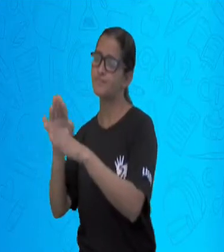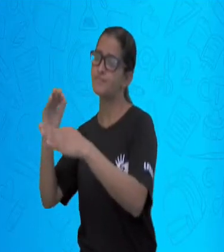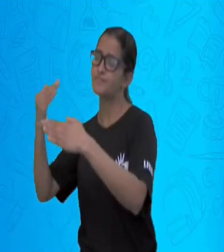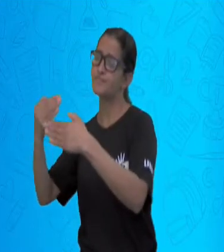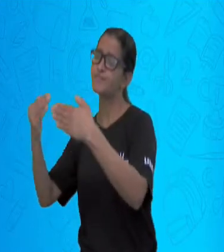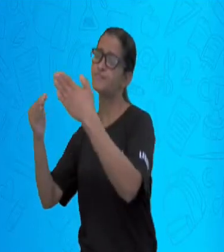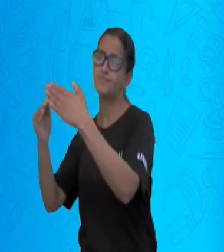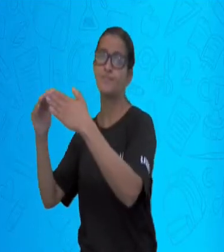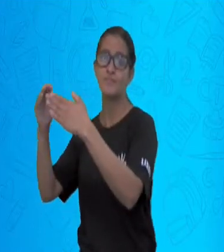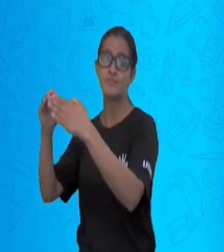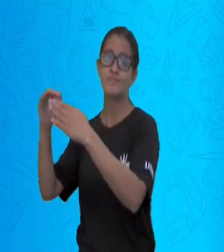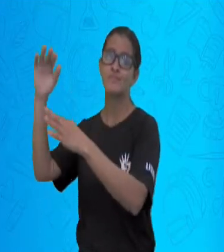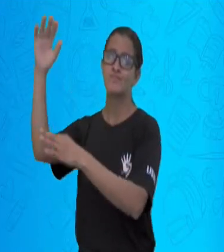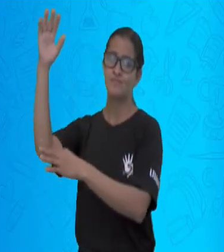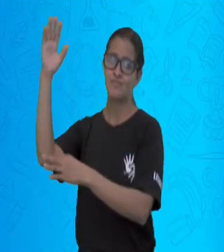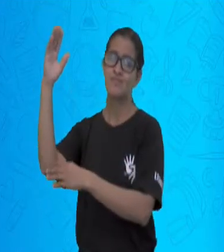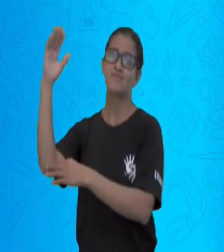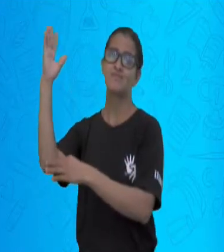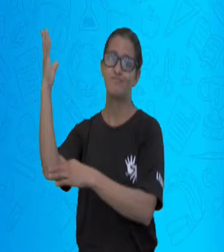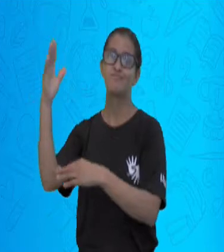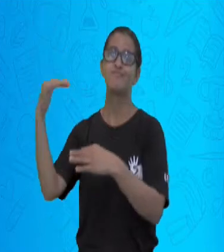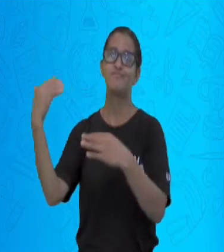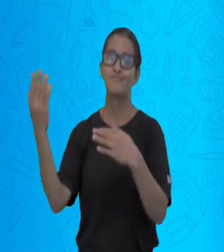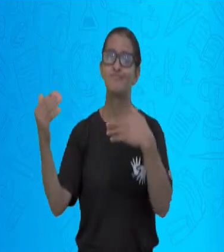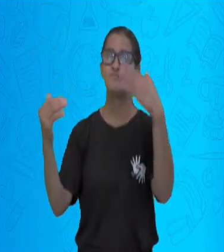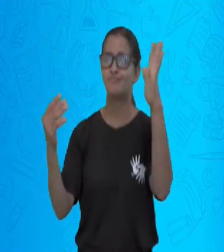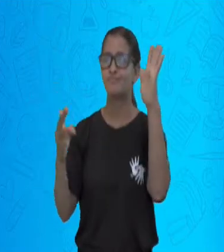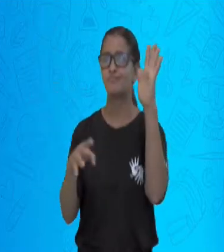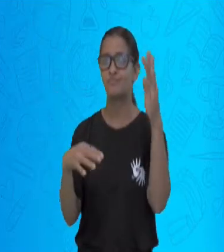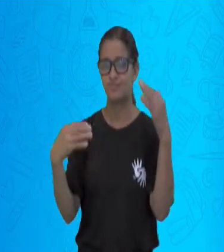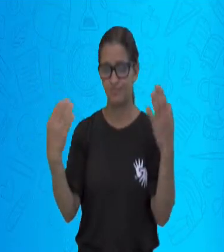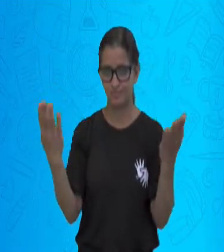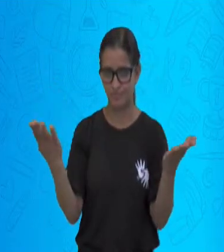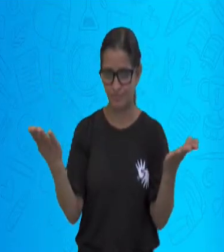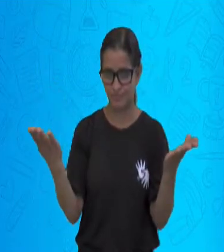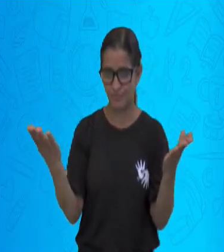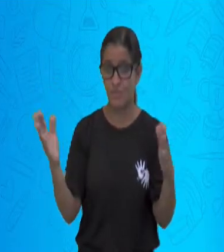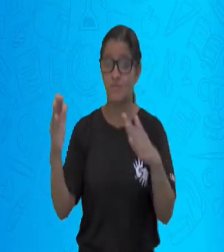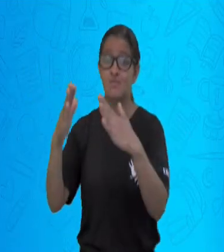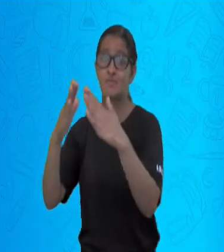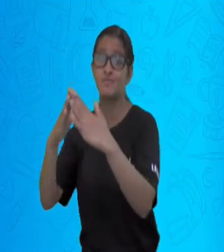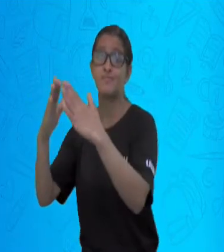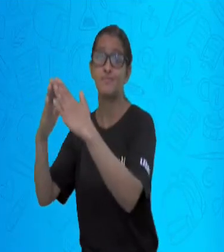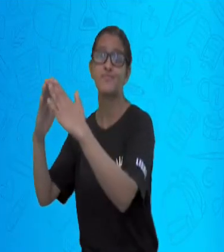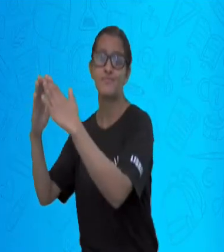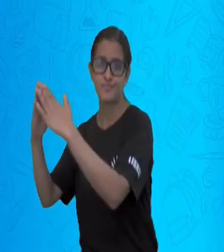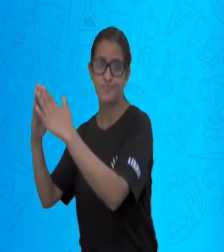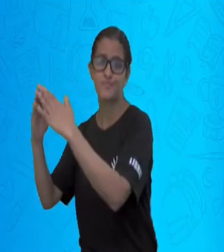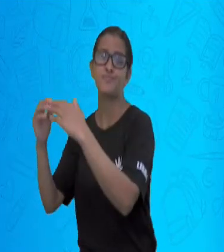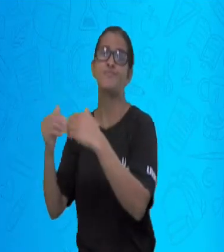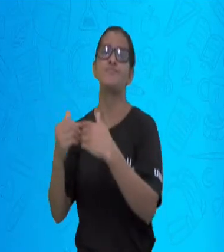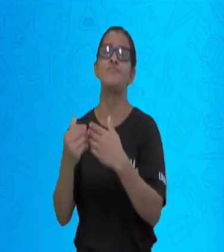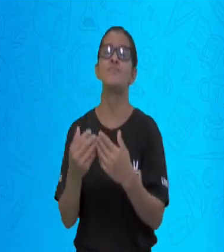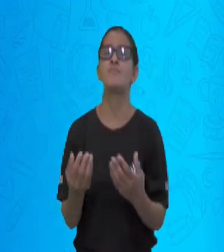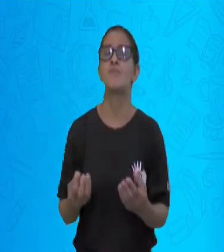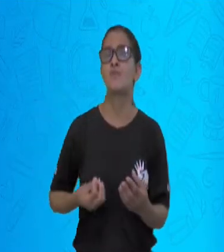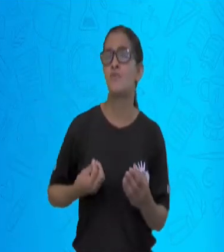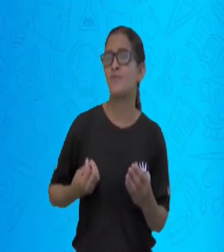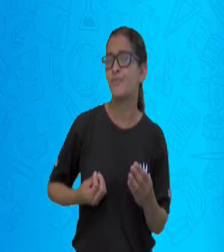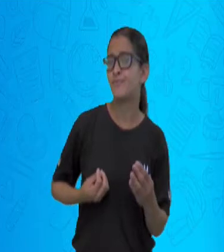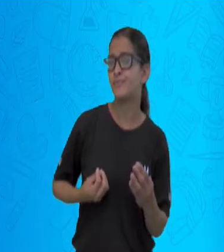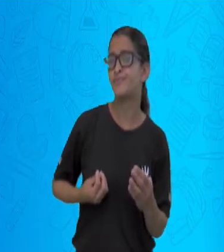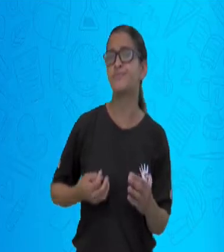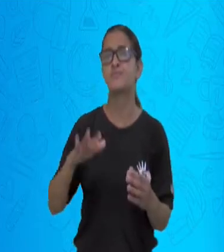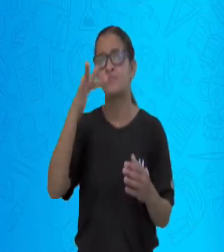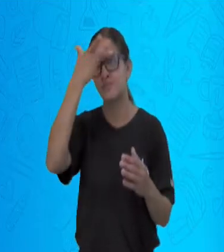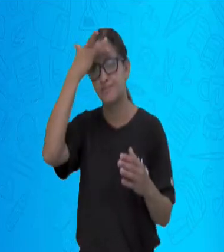tudo veio o quê? Com essas mudanças. Mas a questão da permanência é o quê? São as moradias. A forma de conviver em